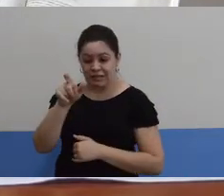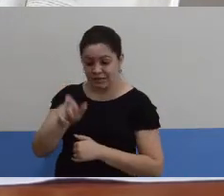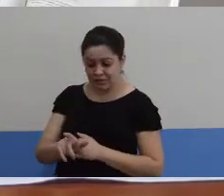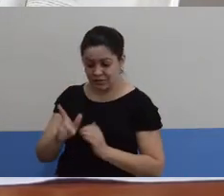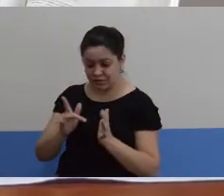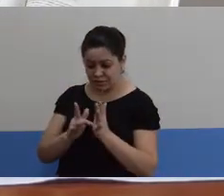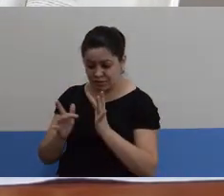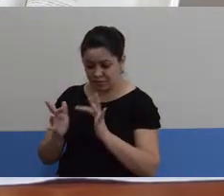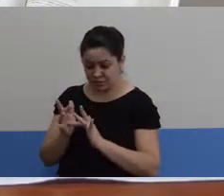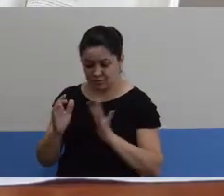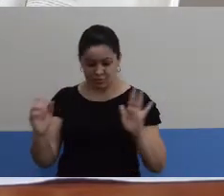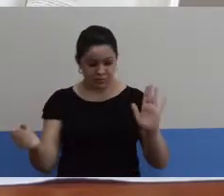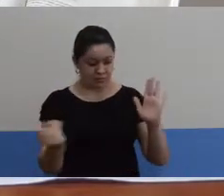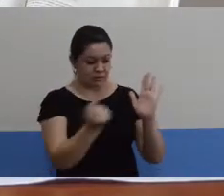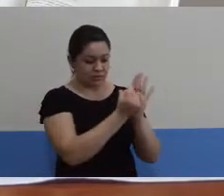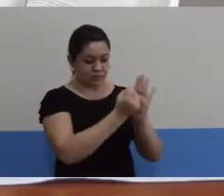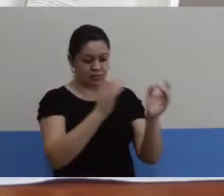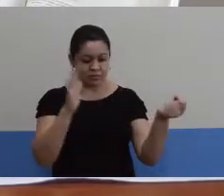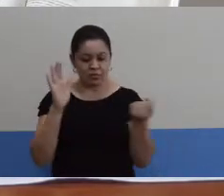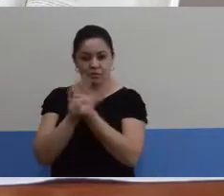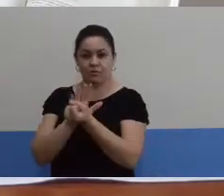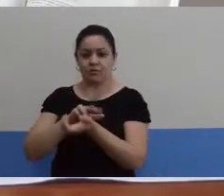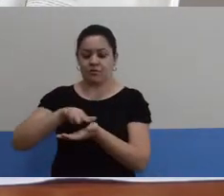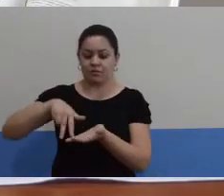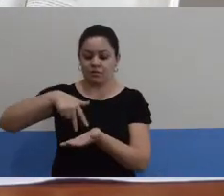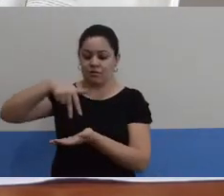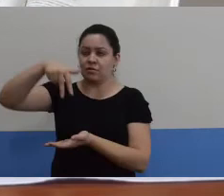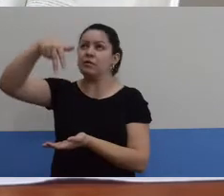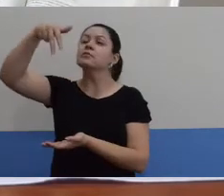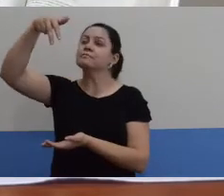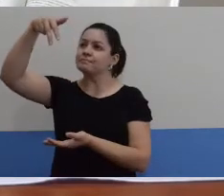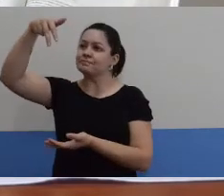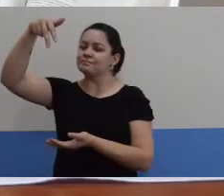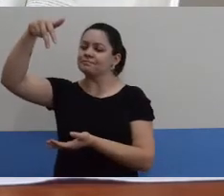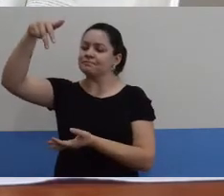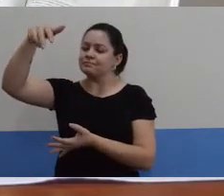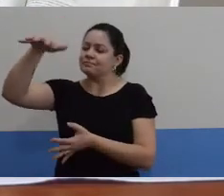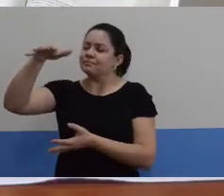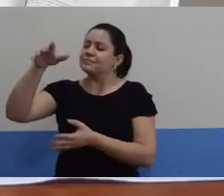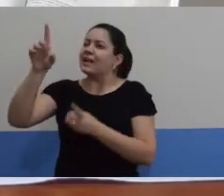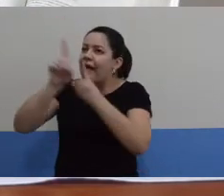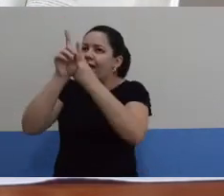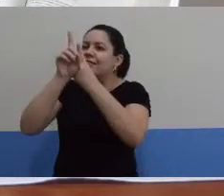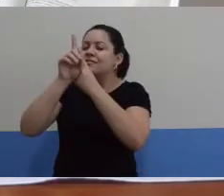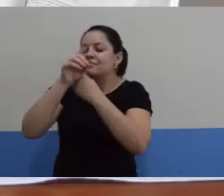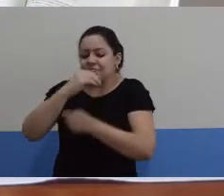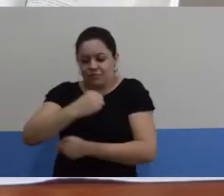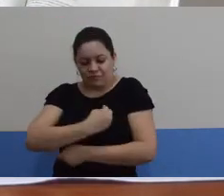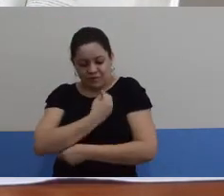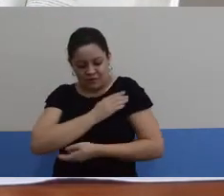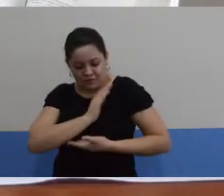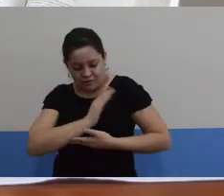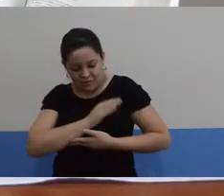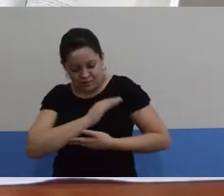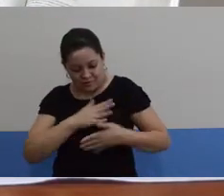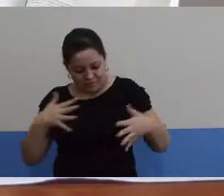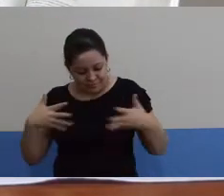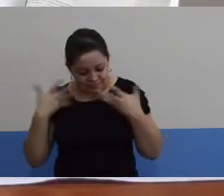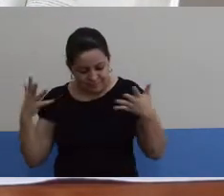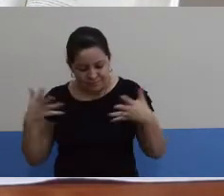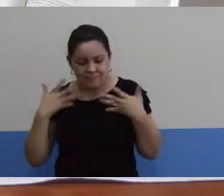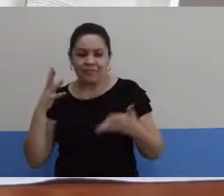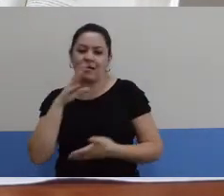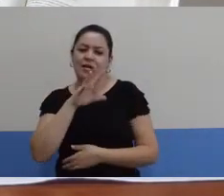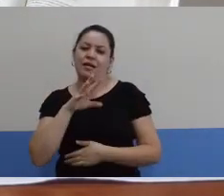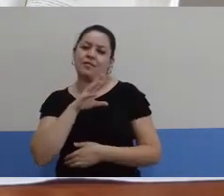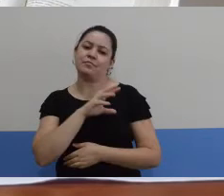e ressuscitado, encheu o coração e a vida de alegria, de amor. Então saia a comunicar esse amor em